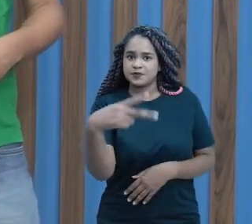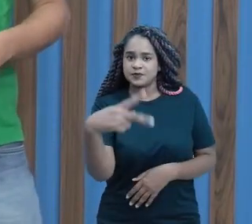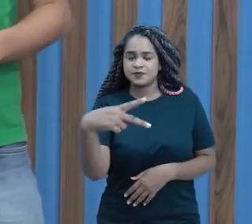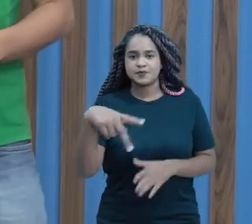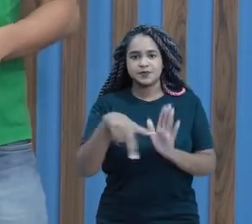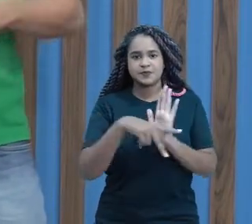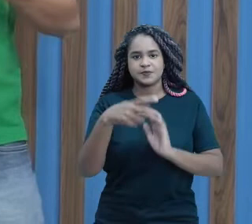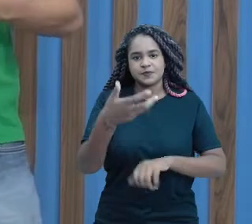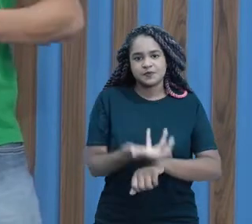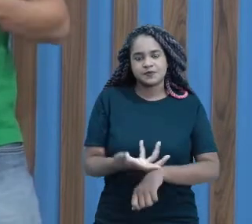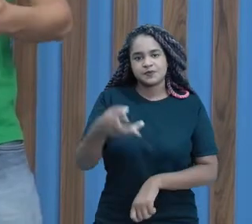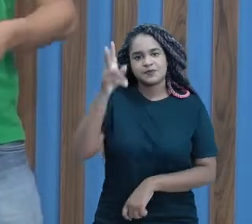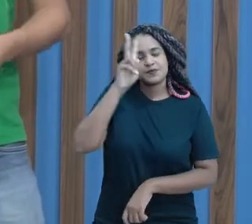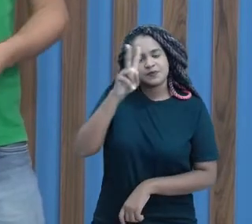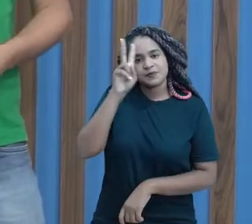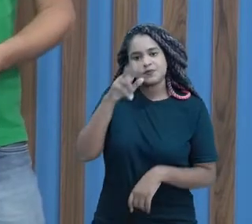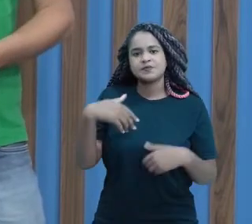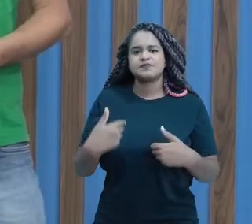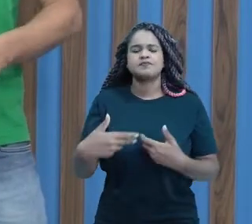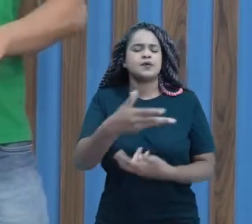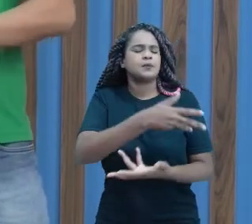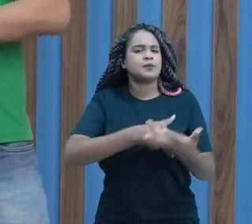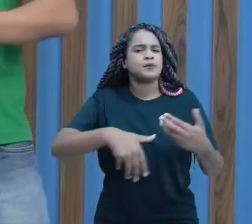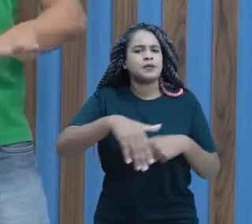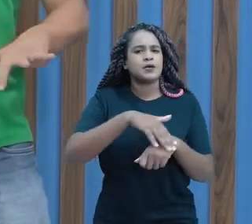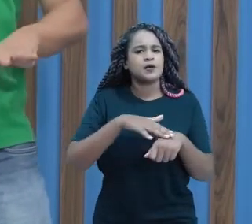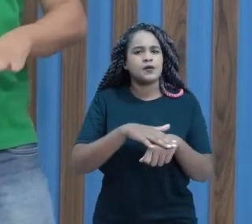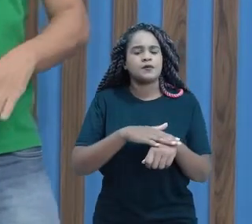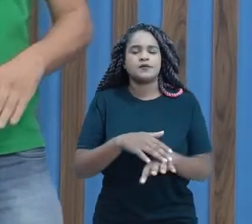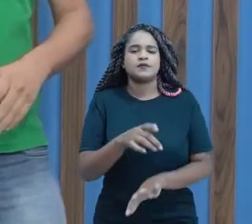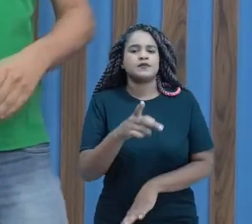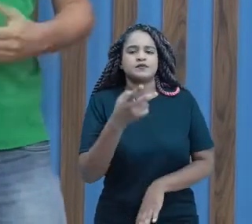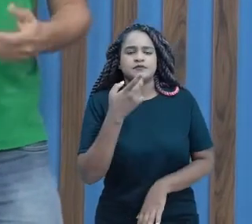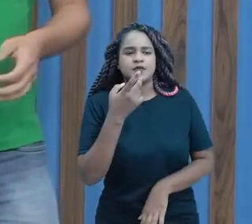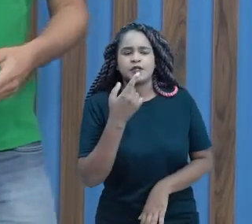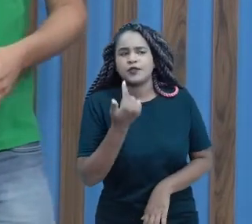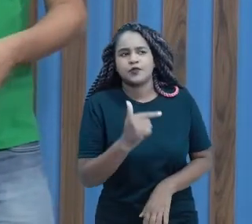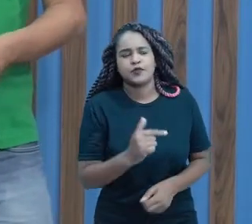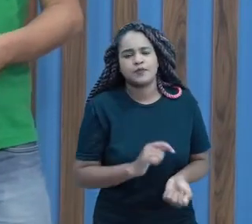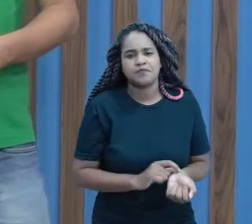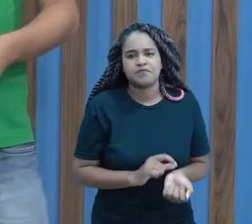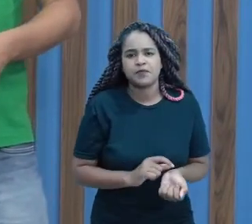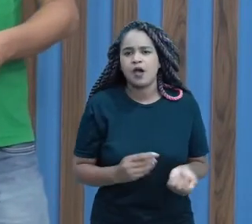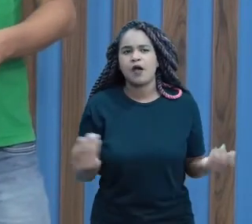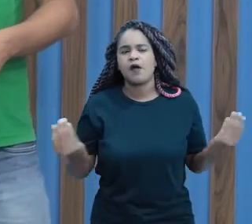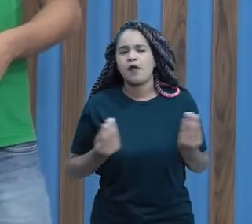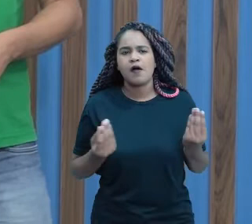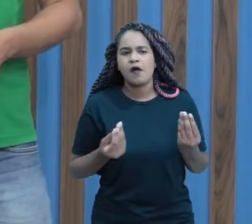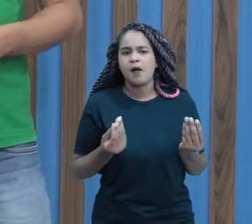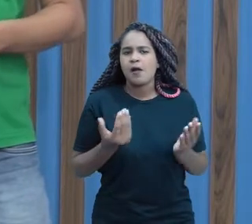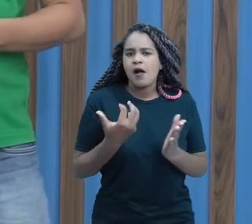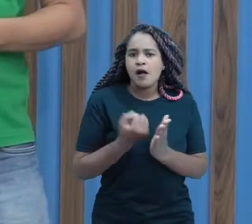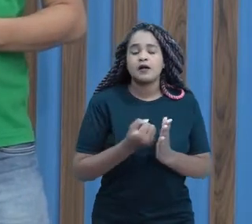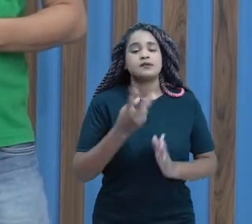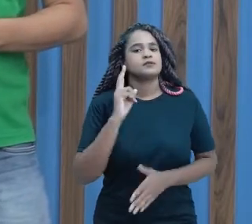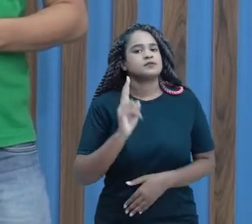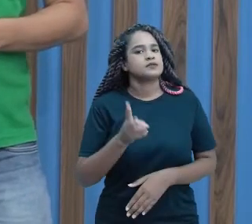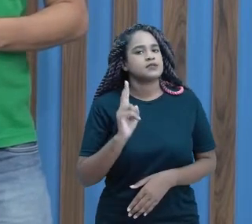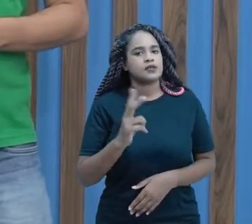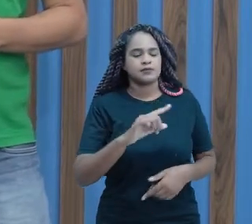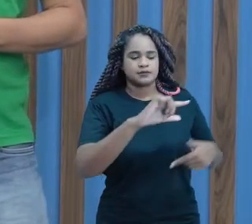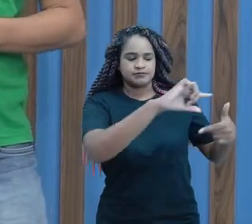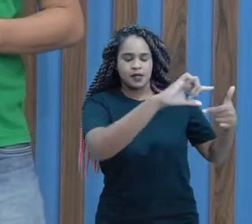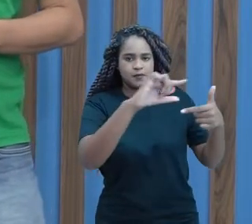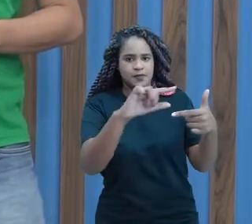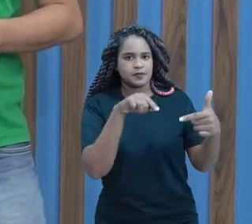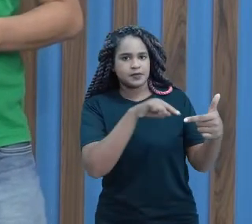História, Enfim, vamos conversar aqui conosco. Não tem o aplicativo ainda, não sabe como é que faz. A gente sempre diz aqui, está aqui os